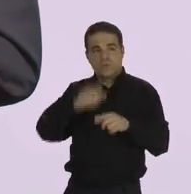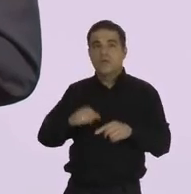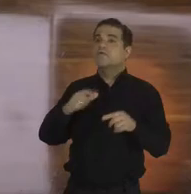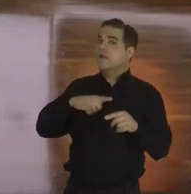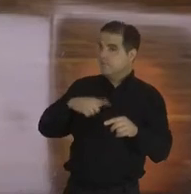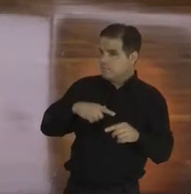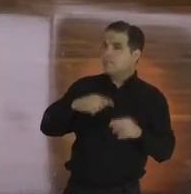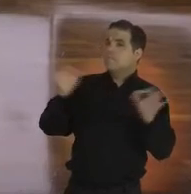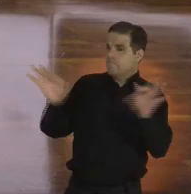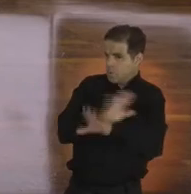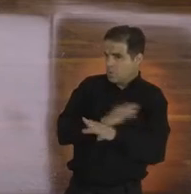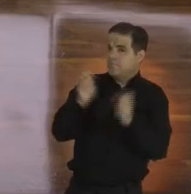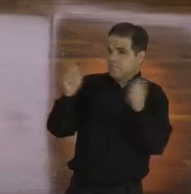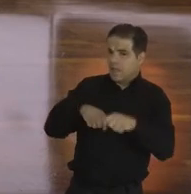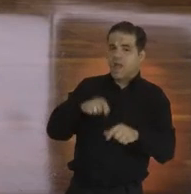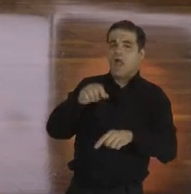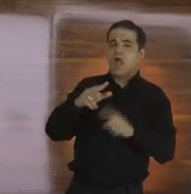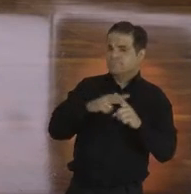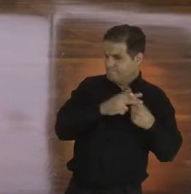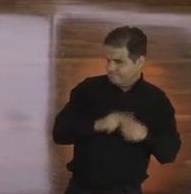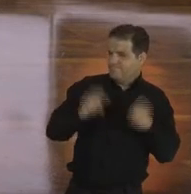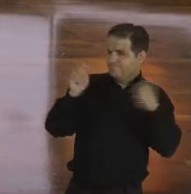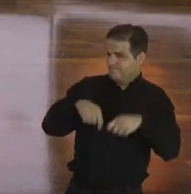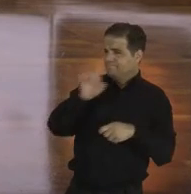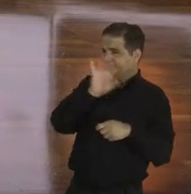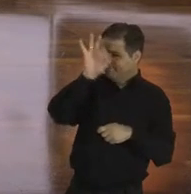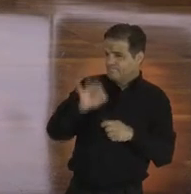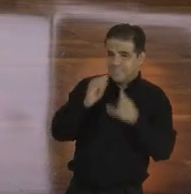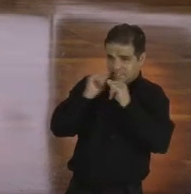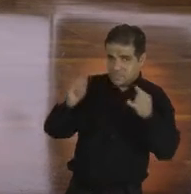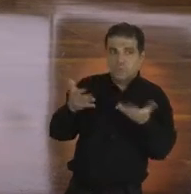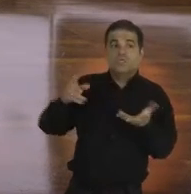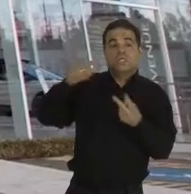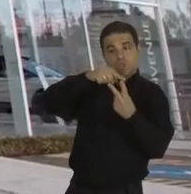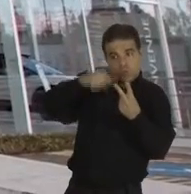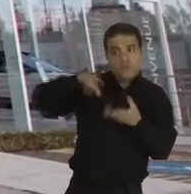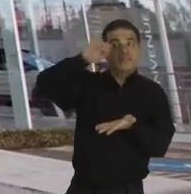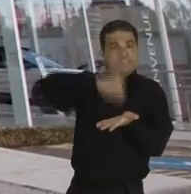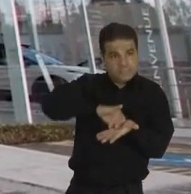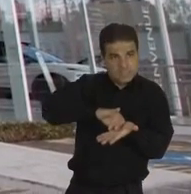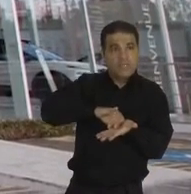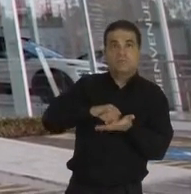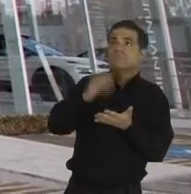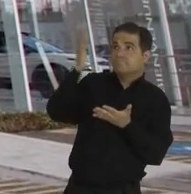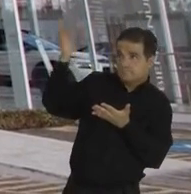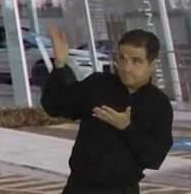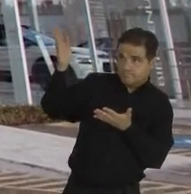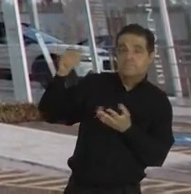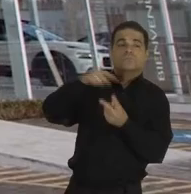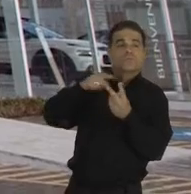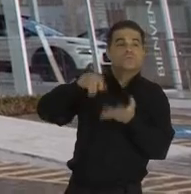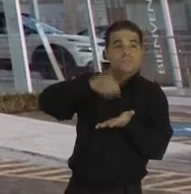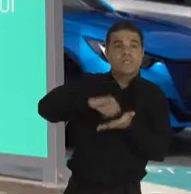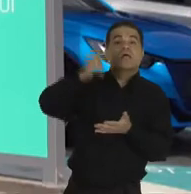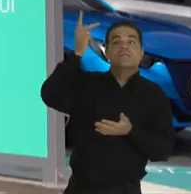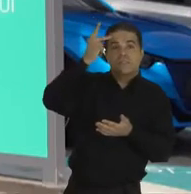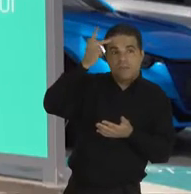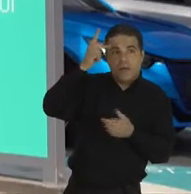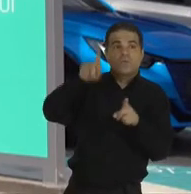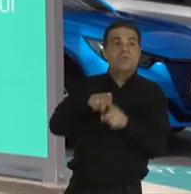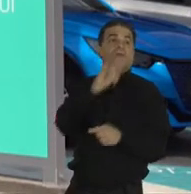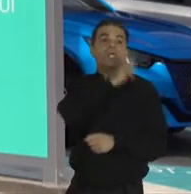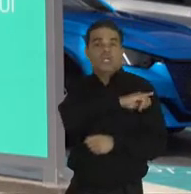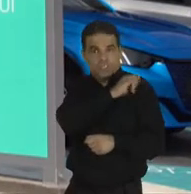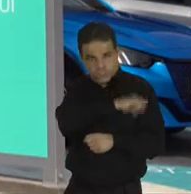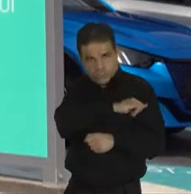em suas oficinas hoje nós temos dois centros totalmente dedicados aos eletros nós chamamos de insetos em São Paulo e